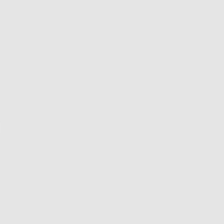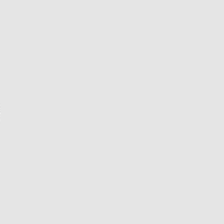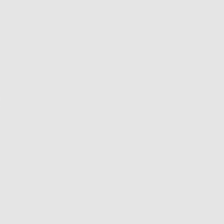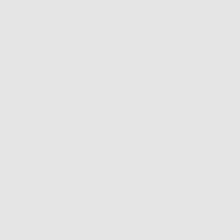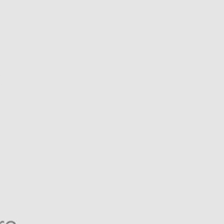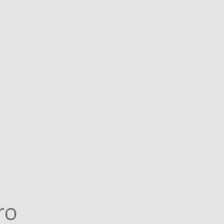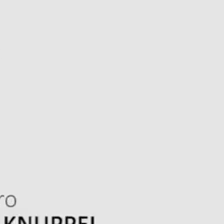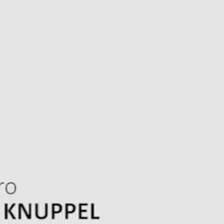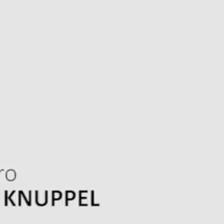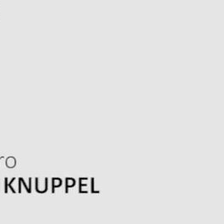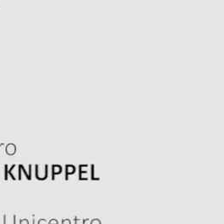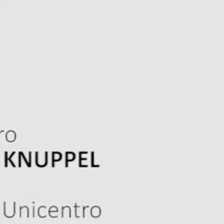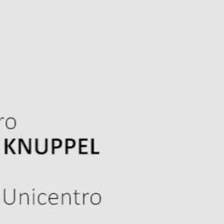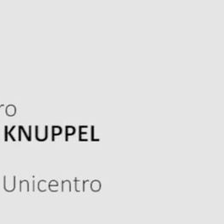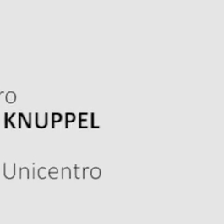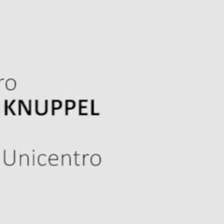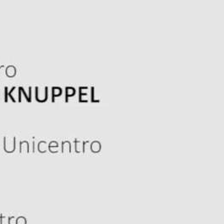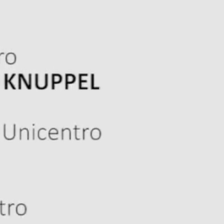Tchau.